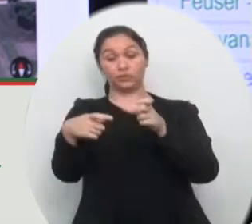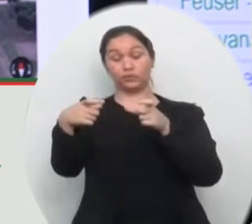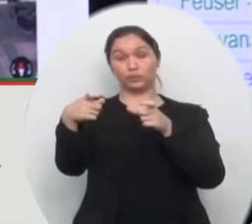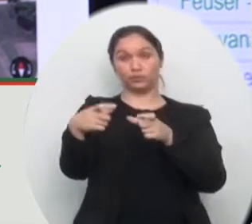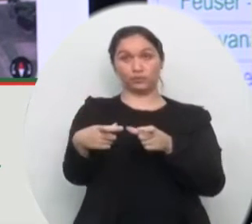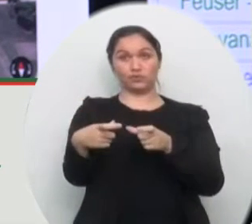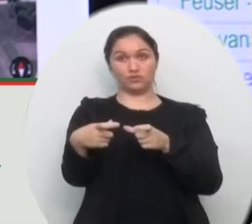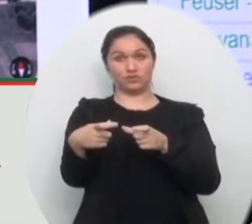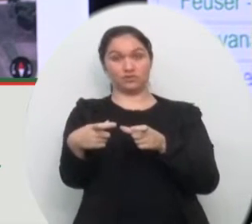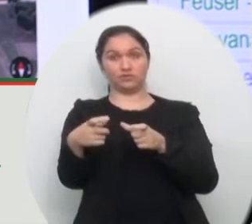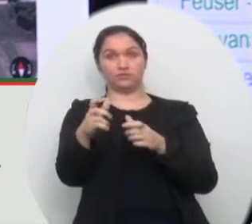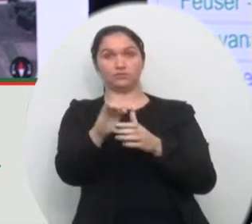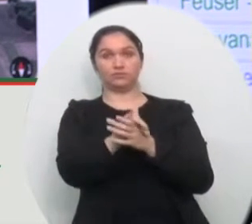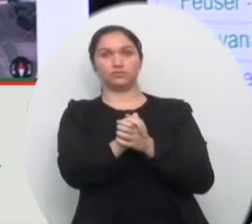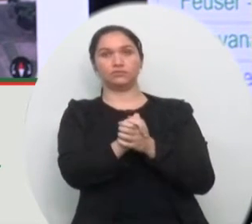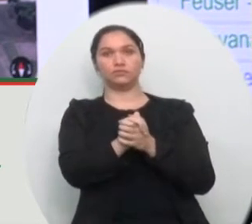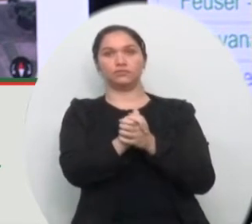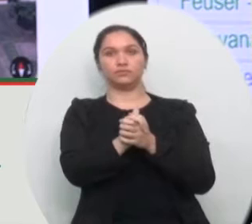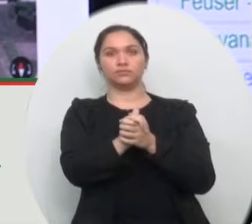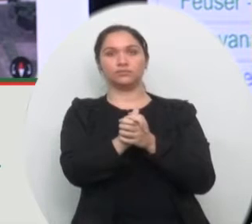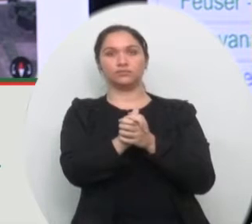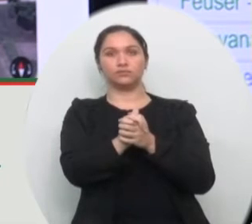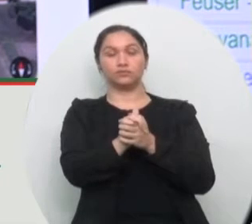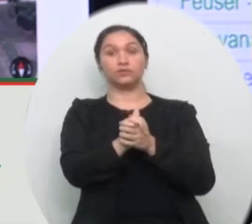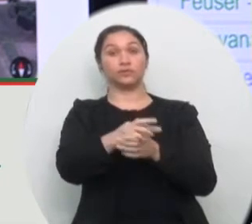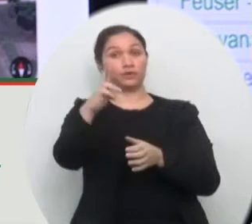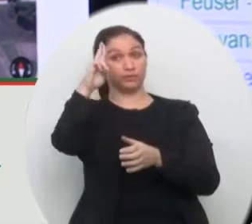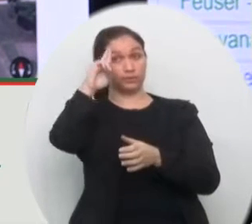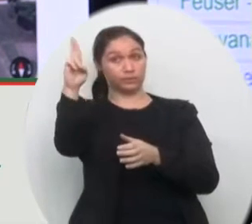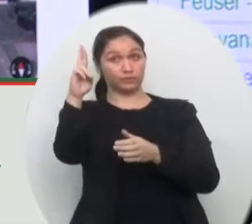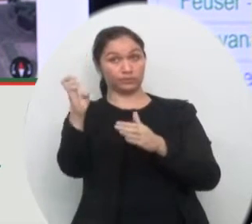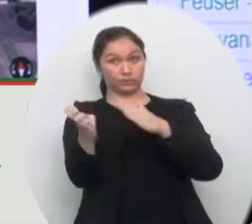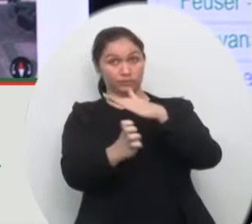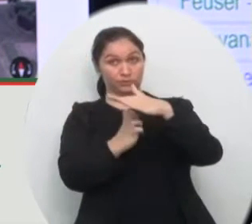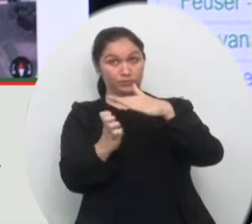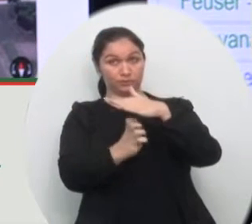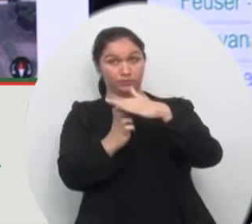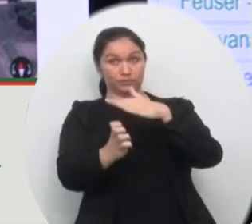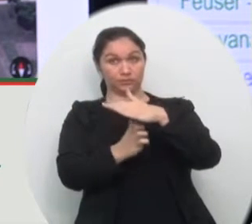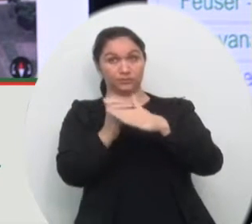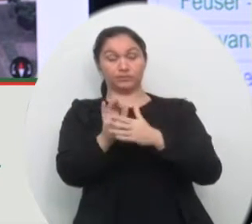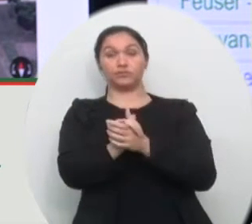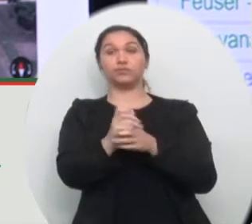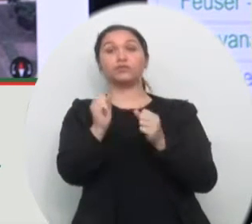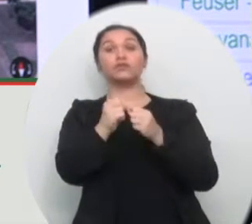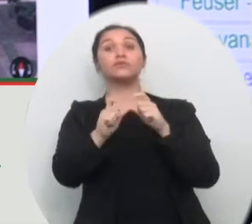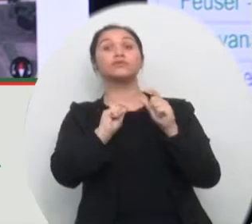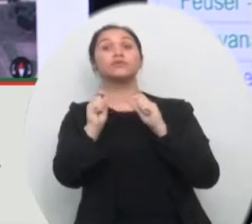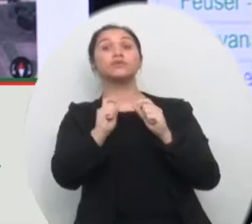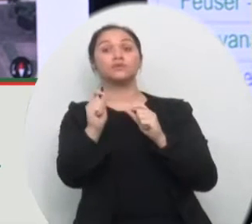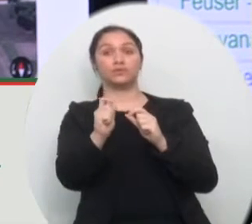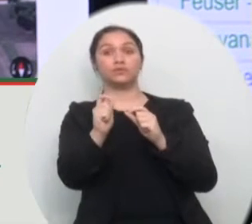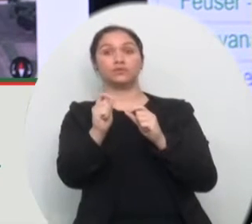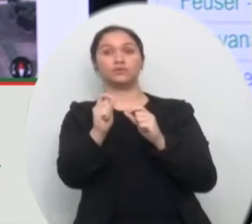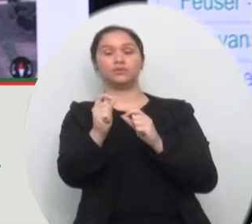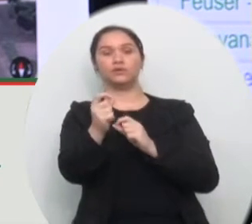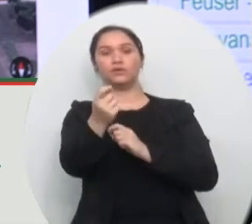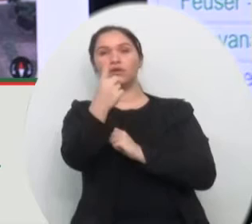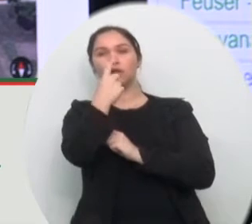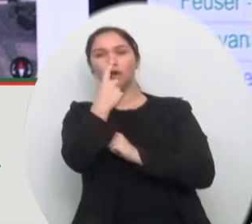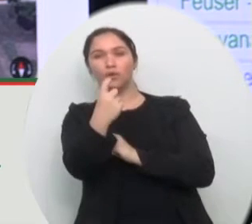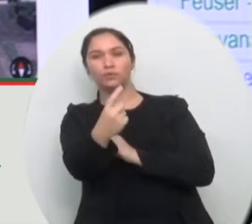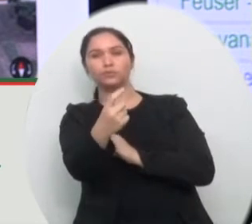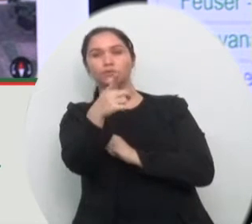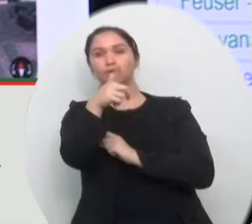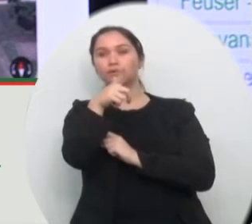através do dono da empresa, que foi feito o tratamento da água, o odor, principalmente o